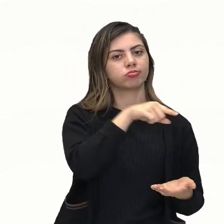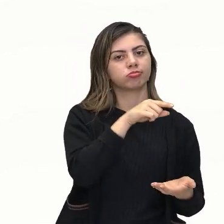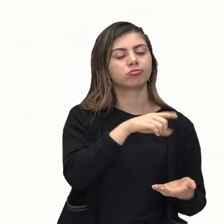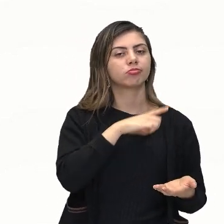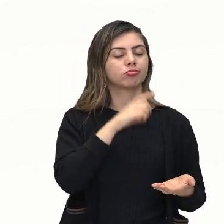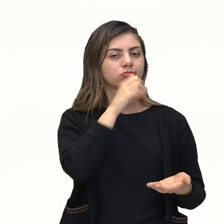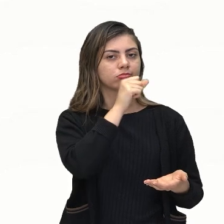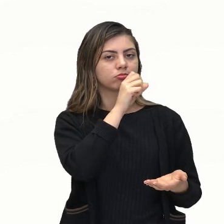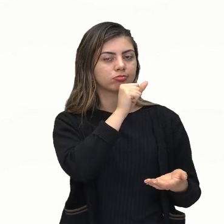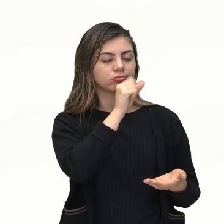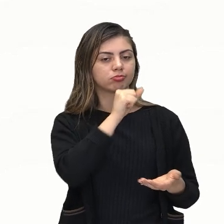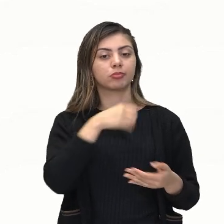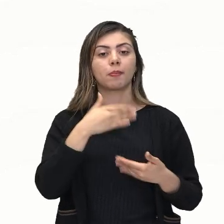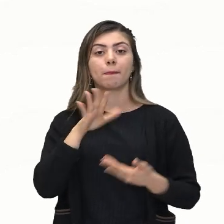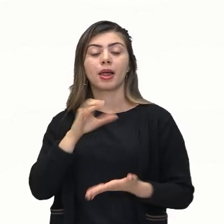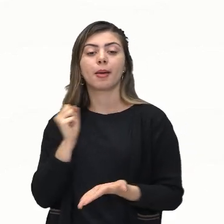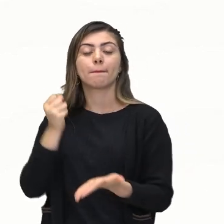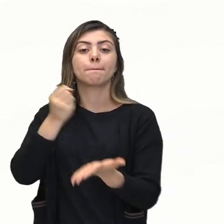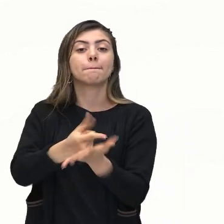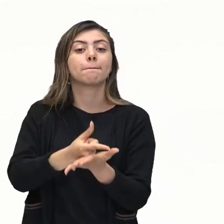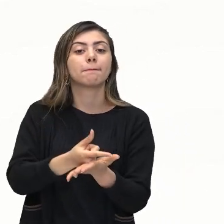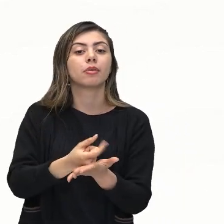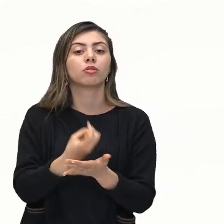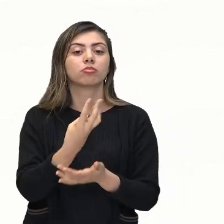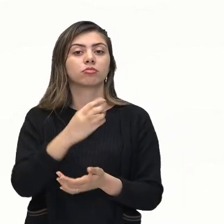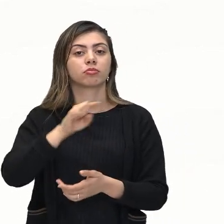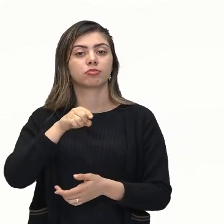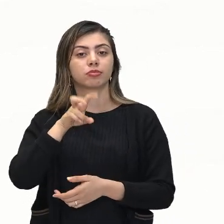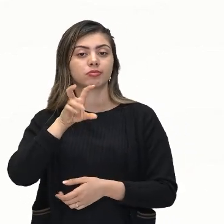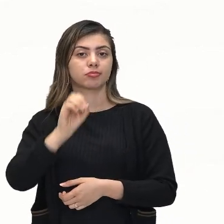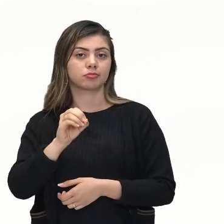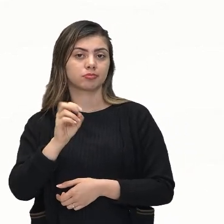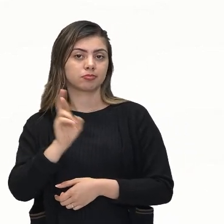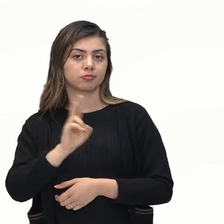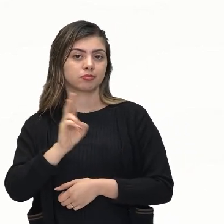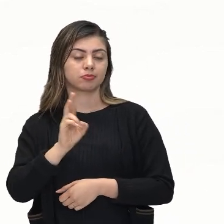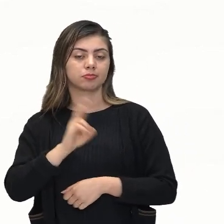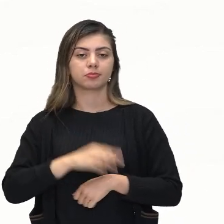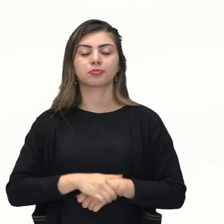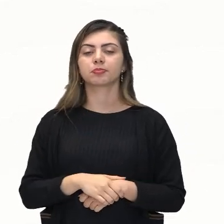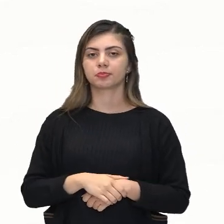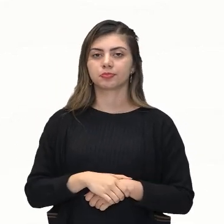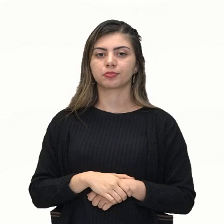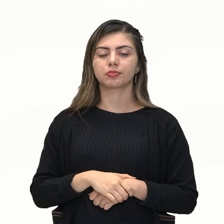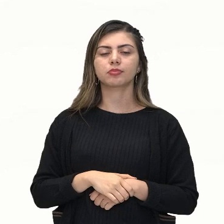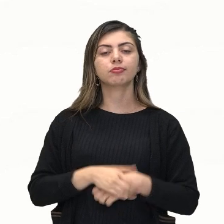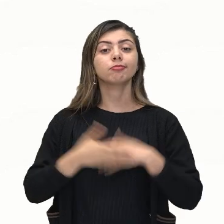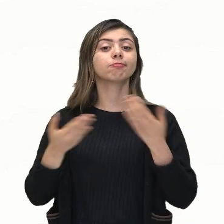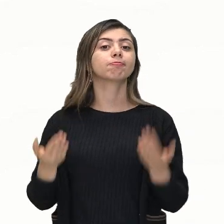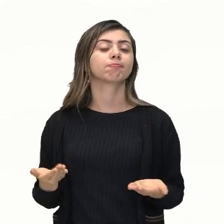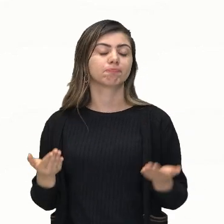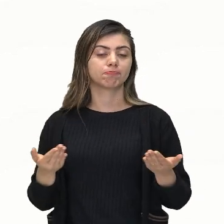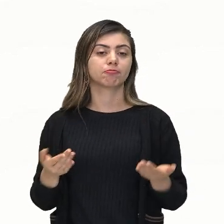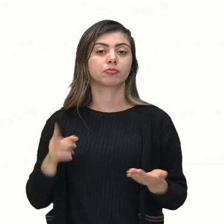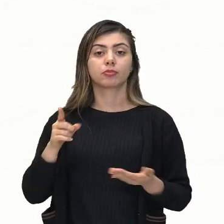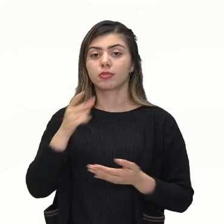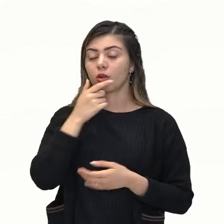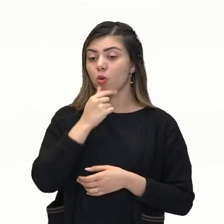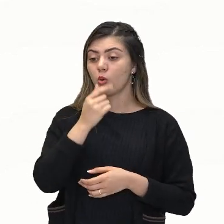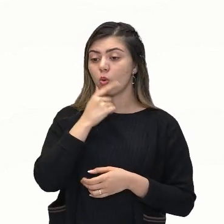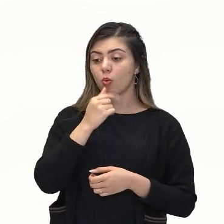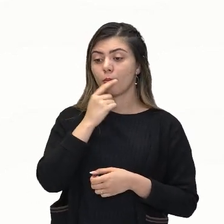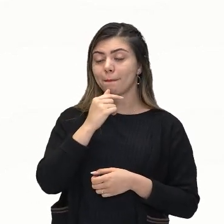Ou 3,50, tá? Ou 3,5, que não vai fazer diferença nenhuma. E aí, Pedro